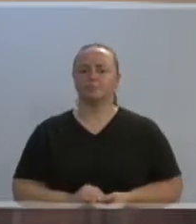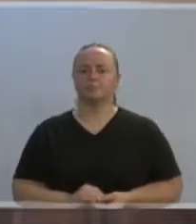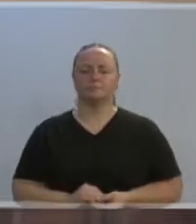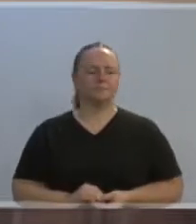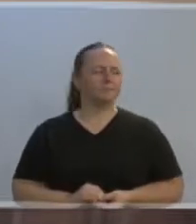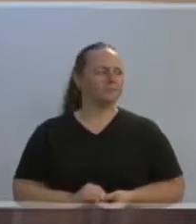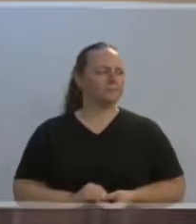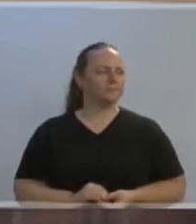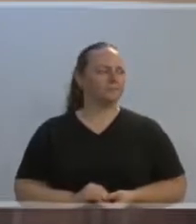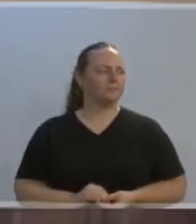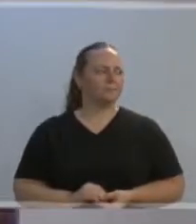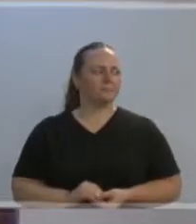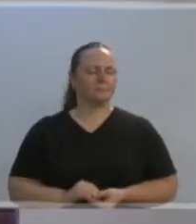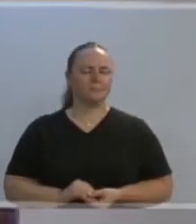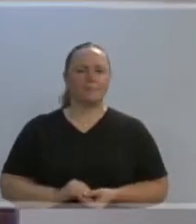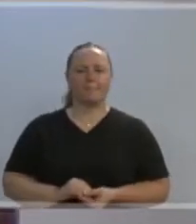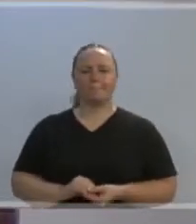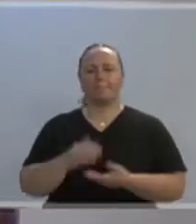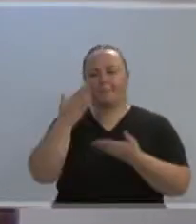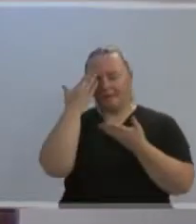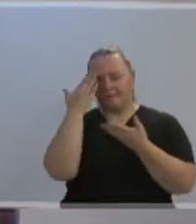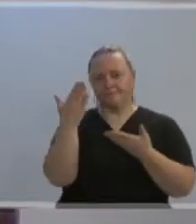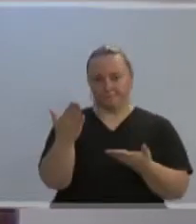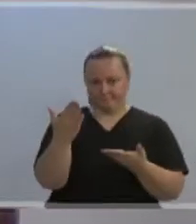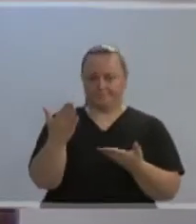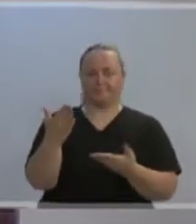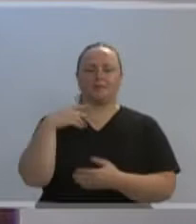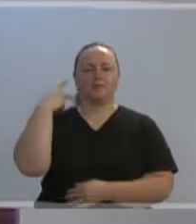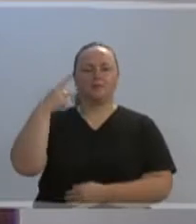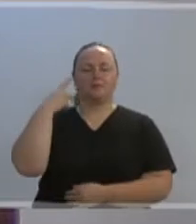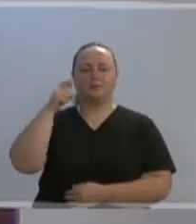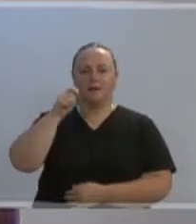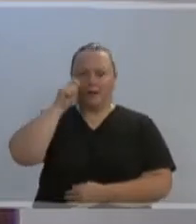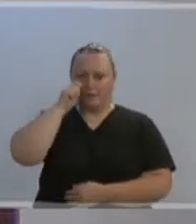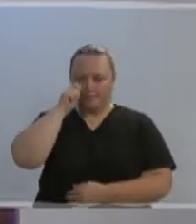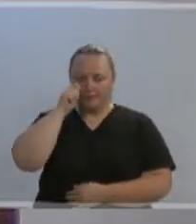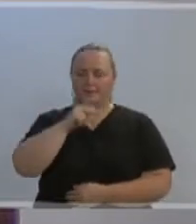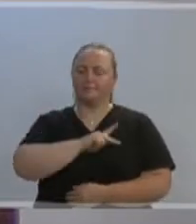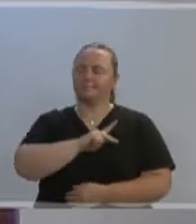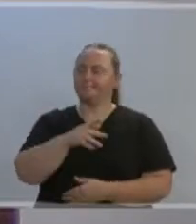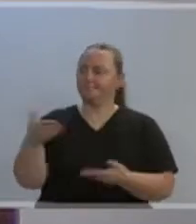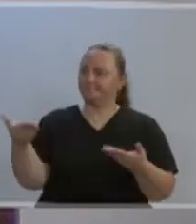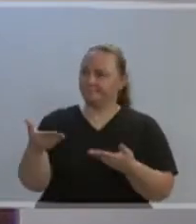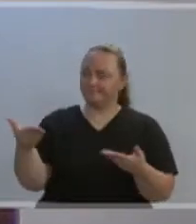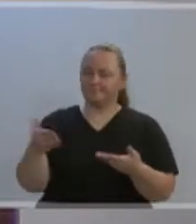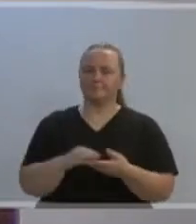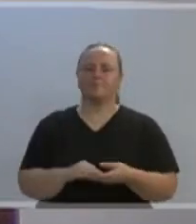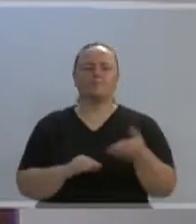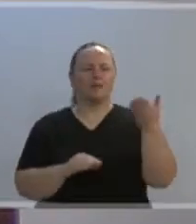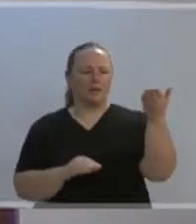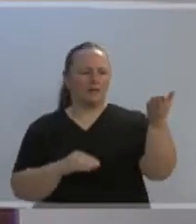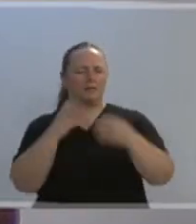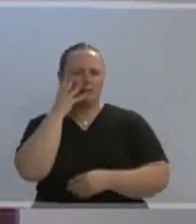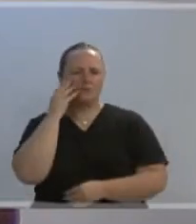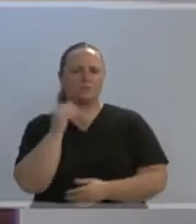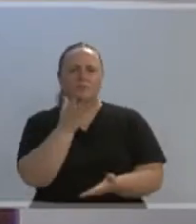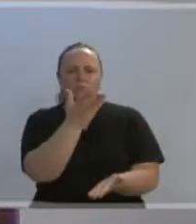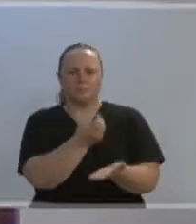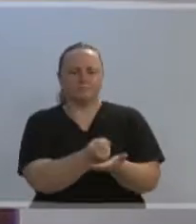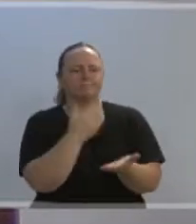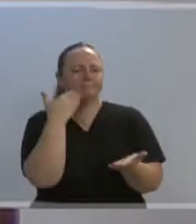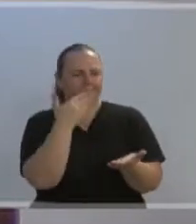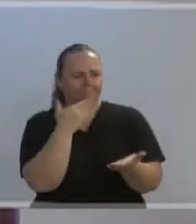Concedo 2 minutos a Vossa Excelência. Muito obrigado, vereador Almir Vieira e presidente, nesse instante. Vereador Gilson, inclua aqui a sua